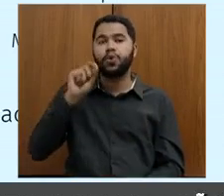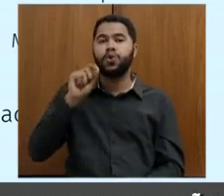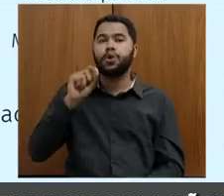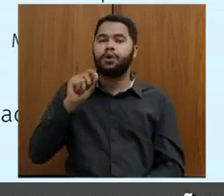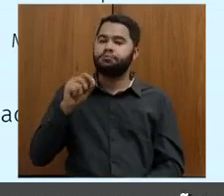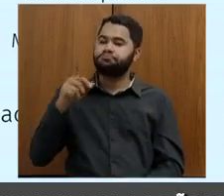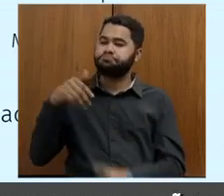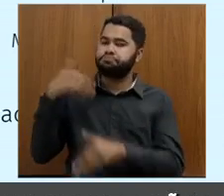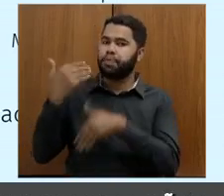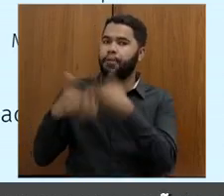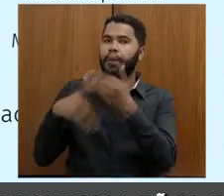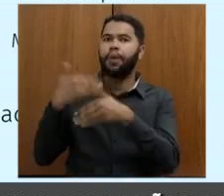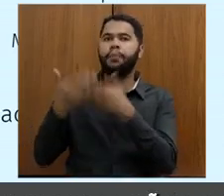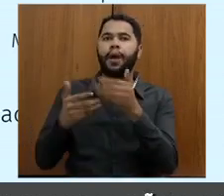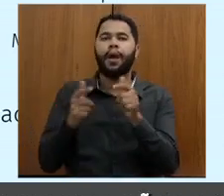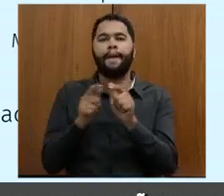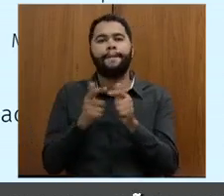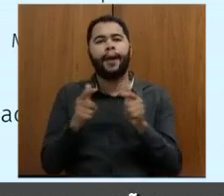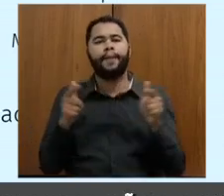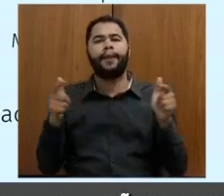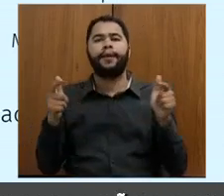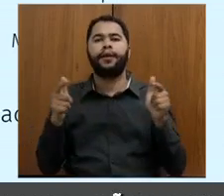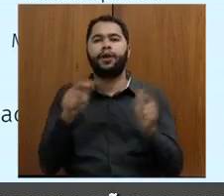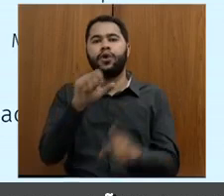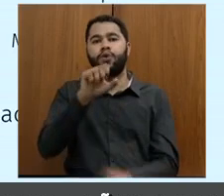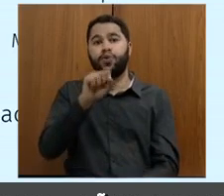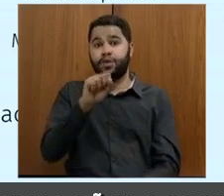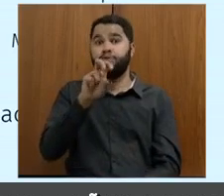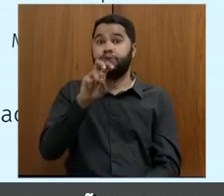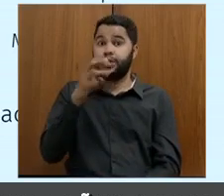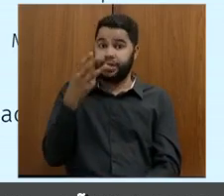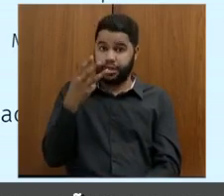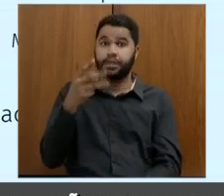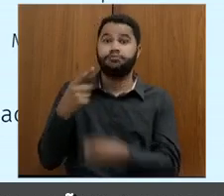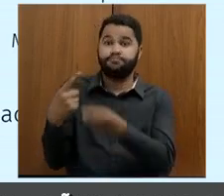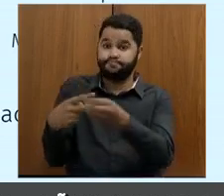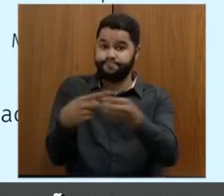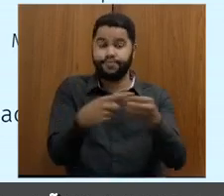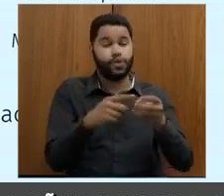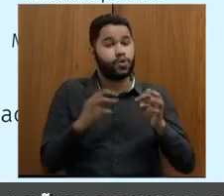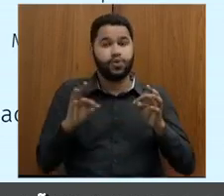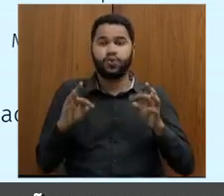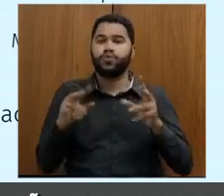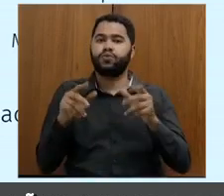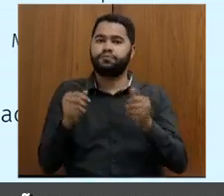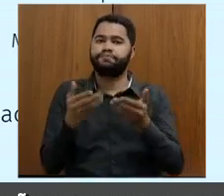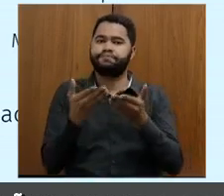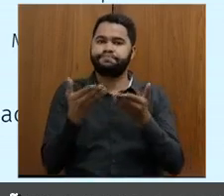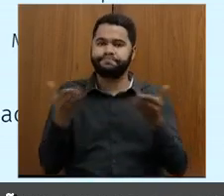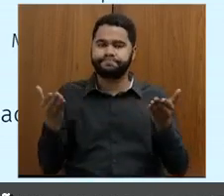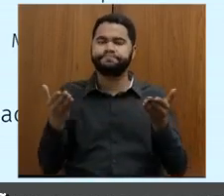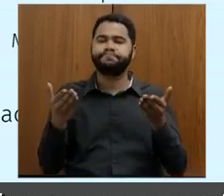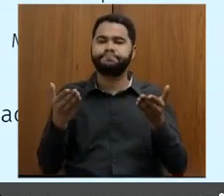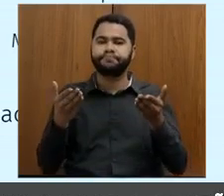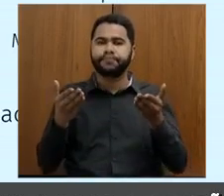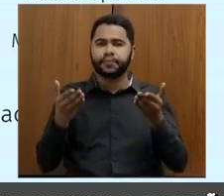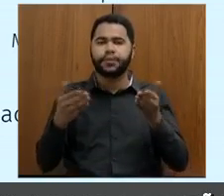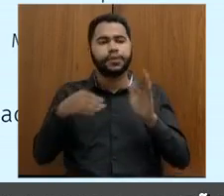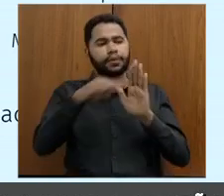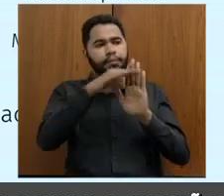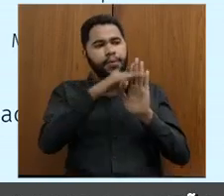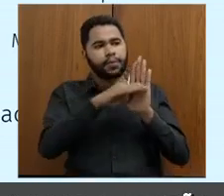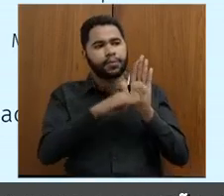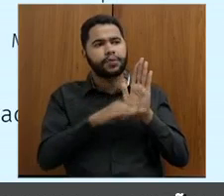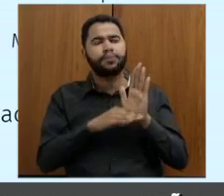essa grandezas essa gigante está nesses dos 853 municípios Então os senhores aqui eu a prestação de